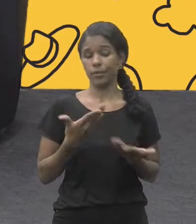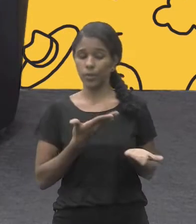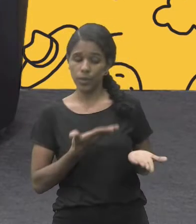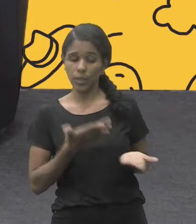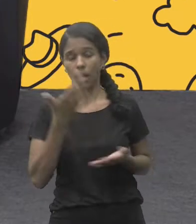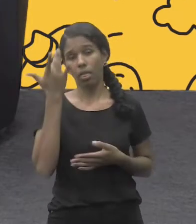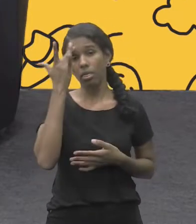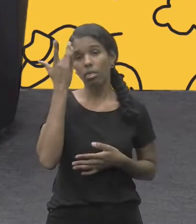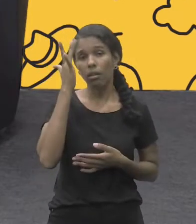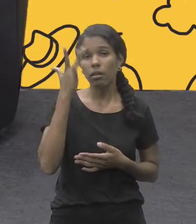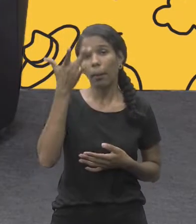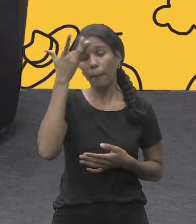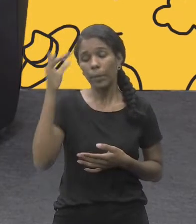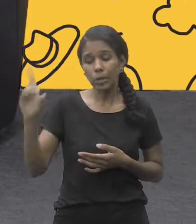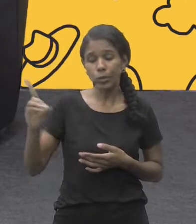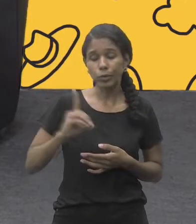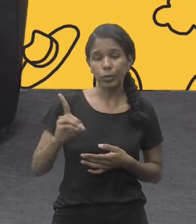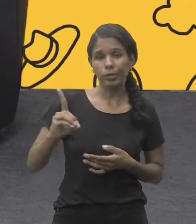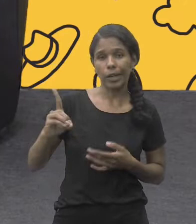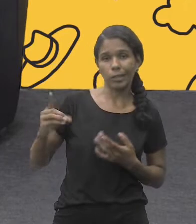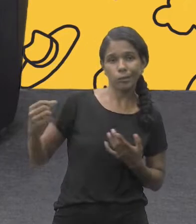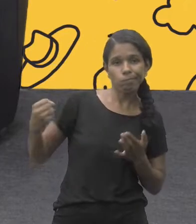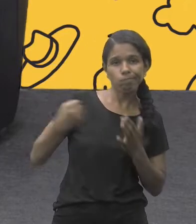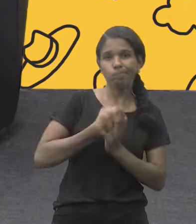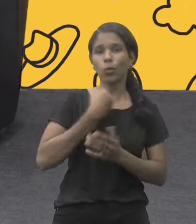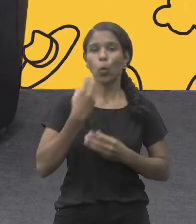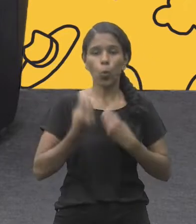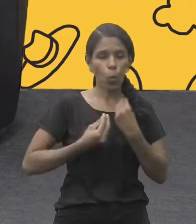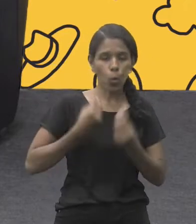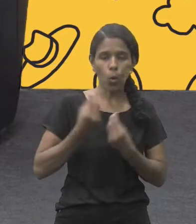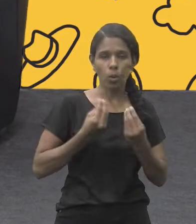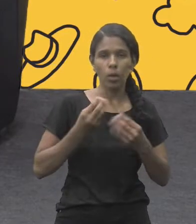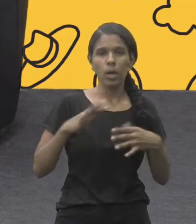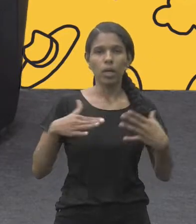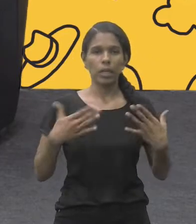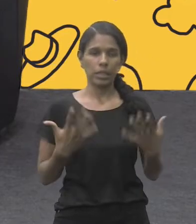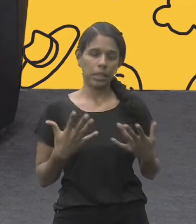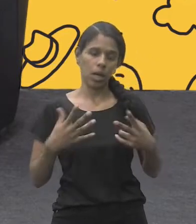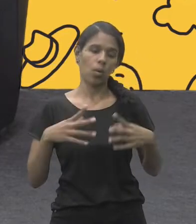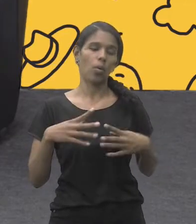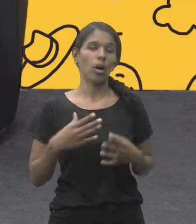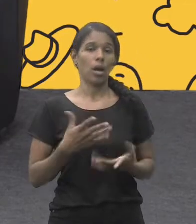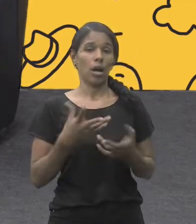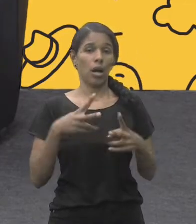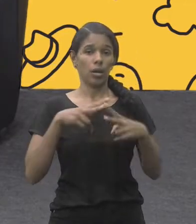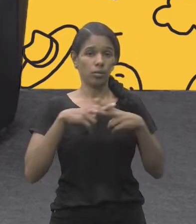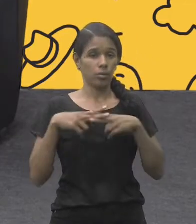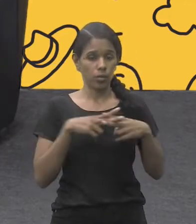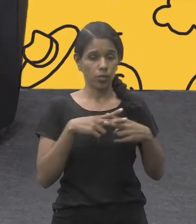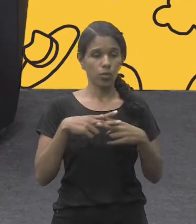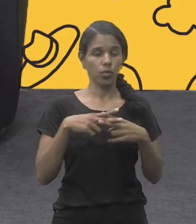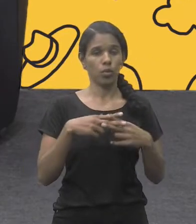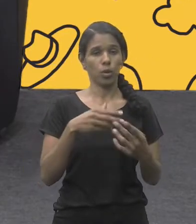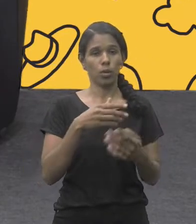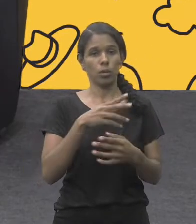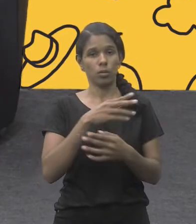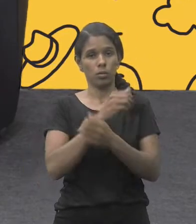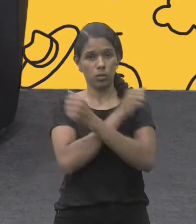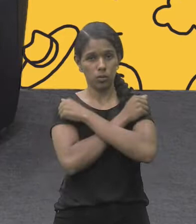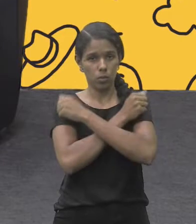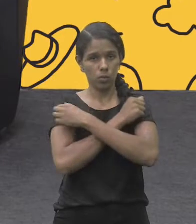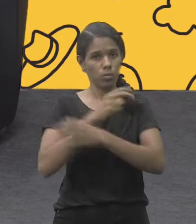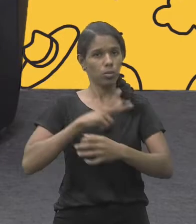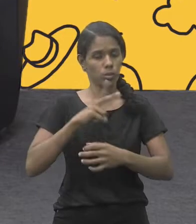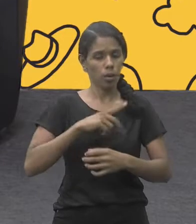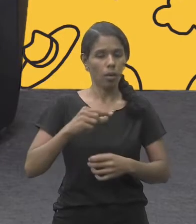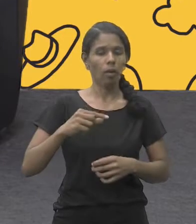forma que ela vai te agredir, né? Então tem várias formas de luta. Então eu aconselho a pessoa a treinar as quatro modalidades